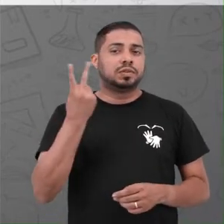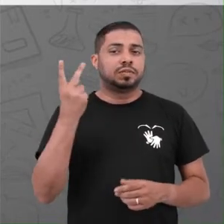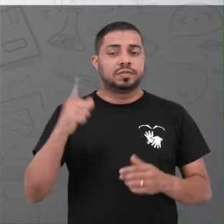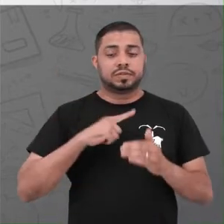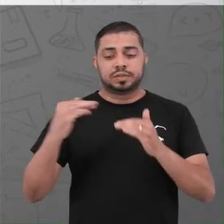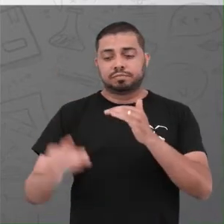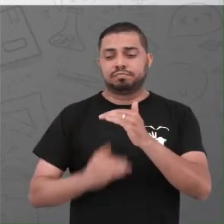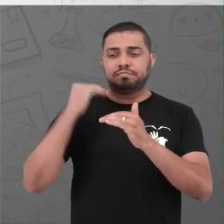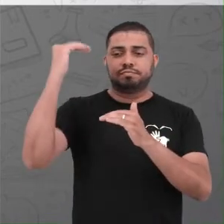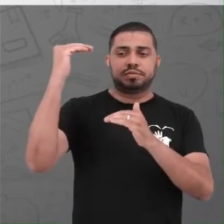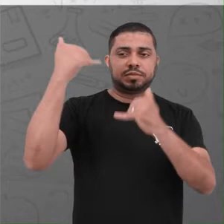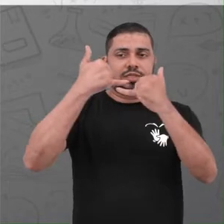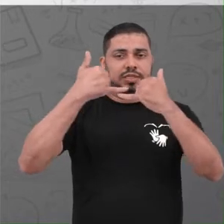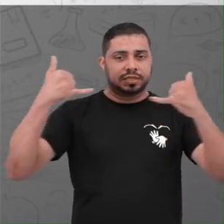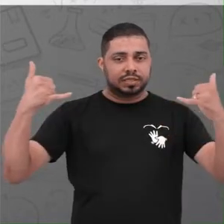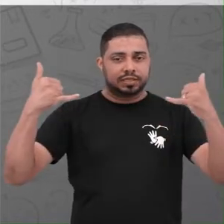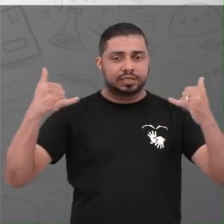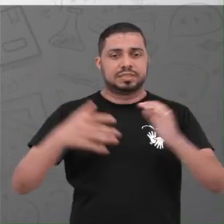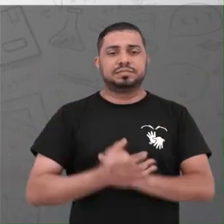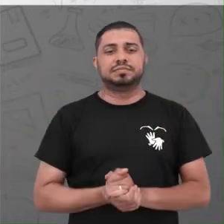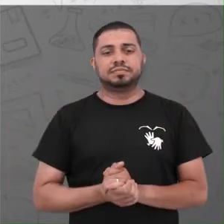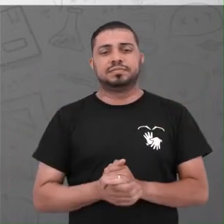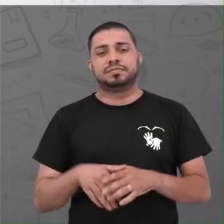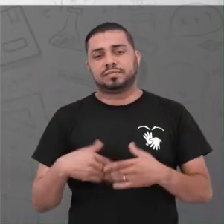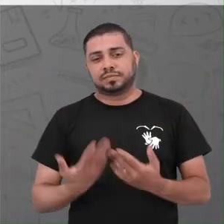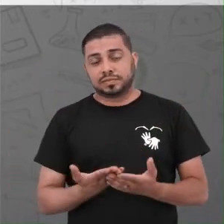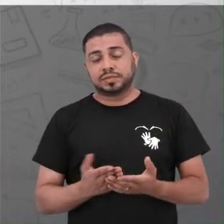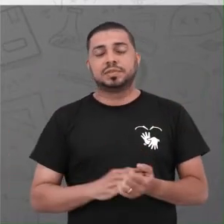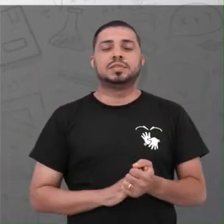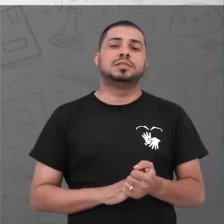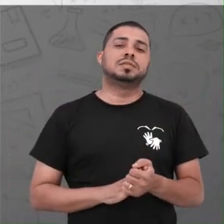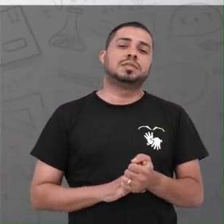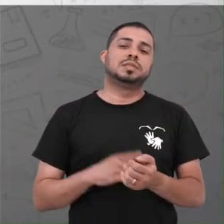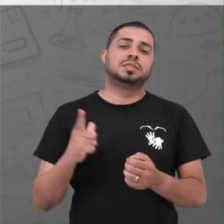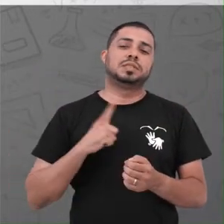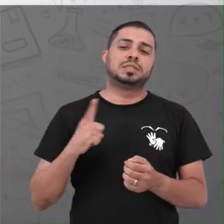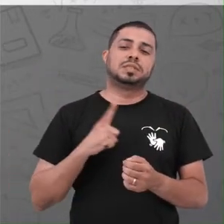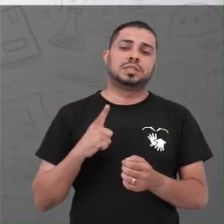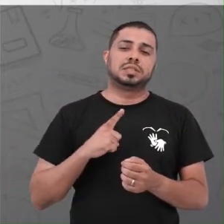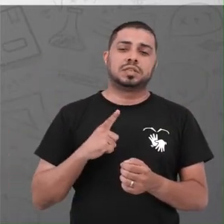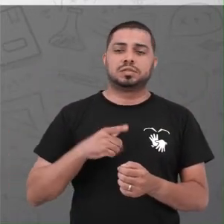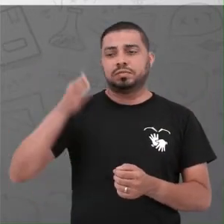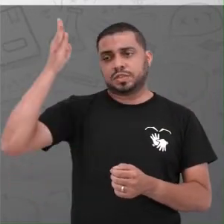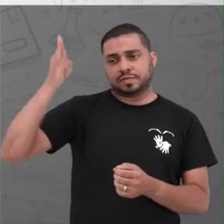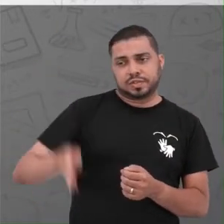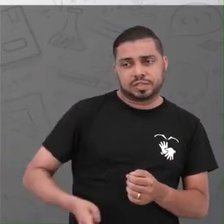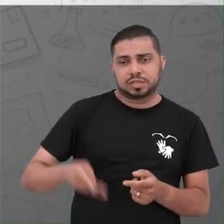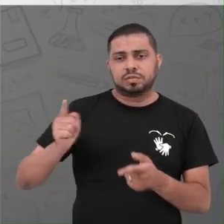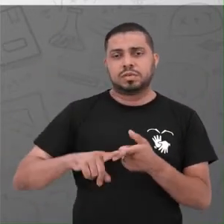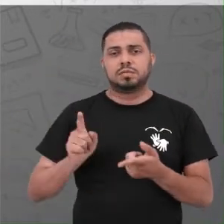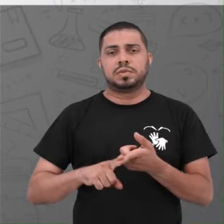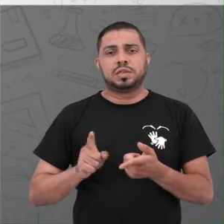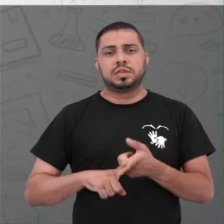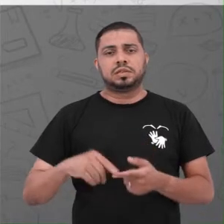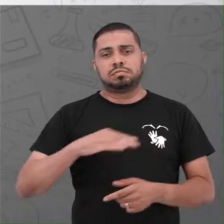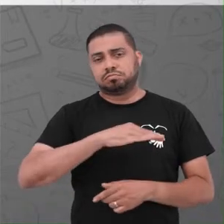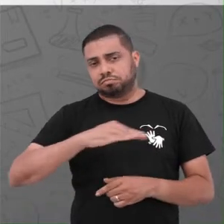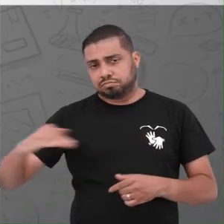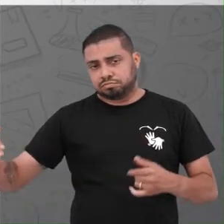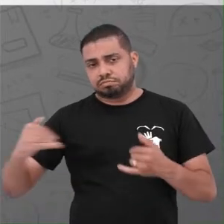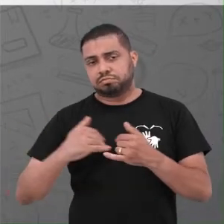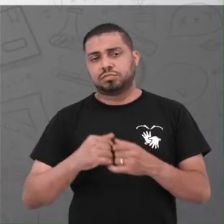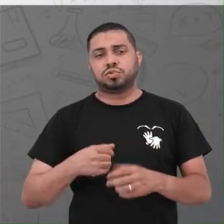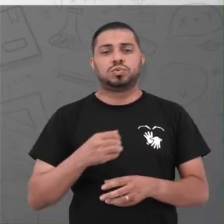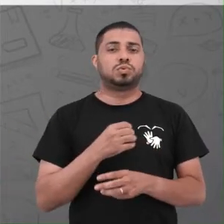acima da linha ali de cota. Tá? Então, tanto para as cotas na vertical quanto na horizontal, os números eles